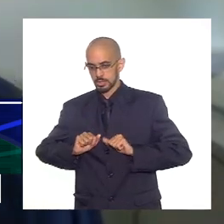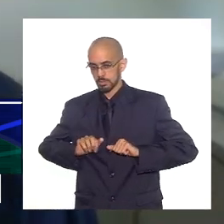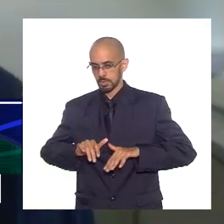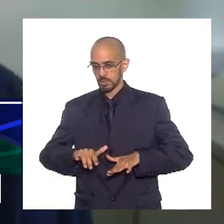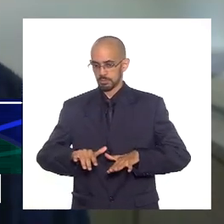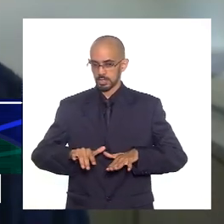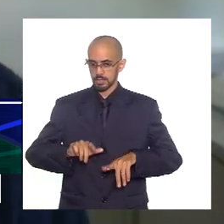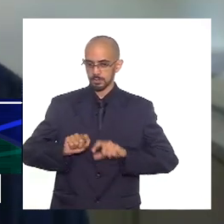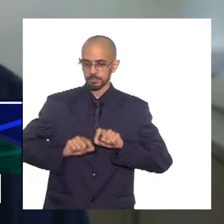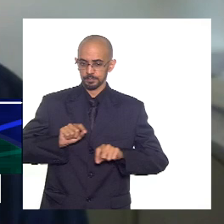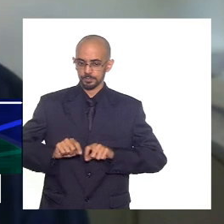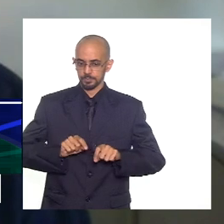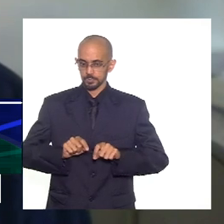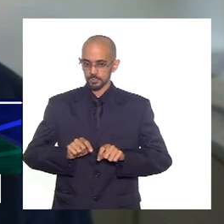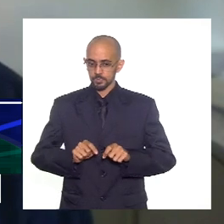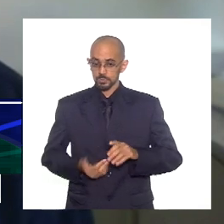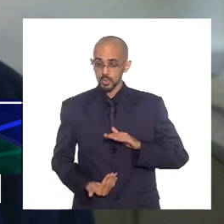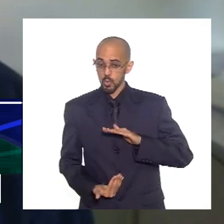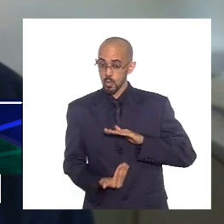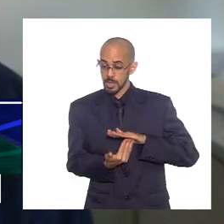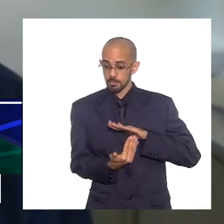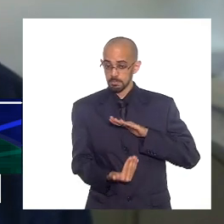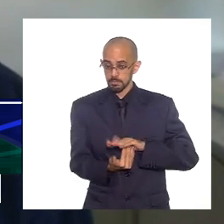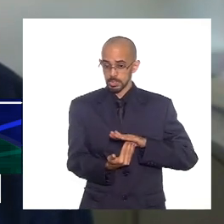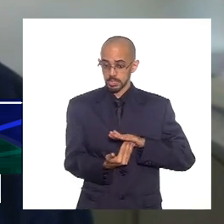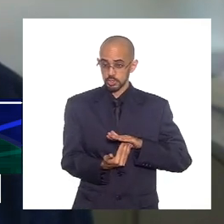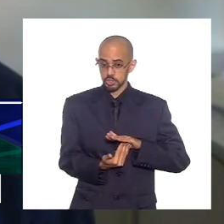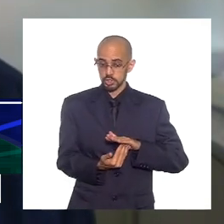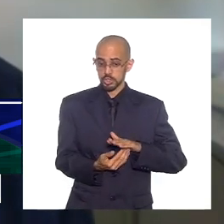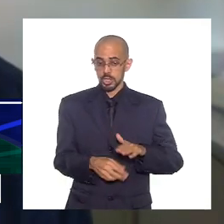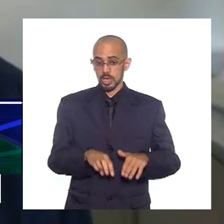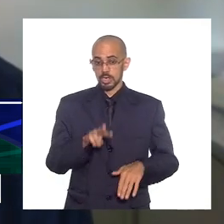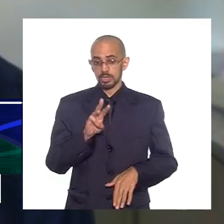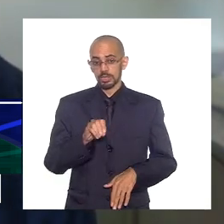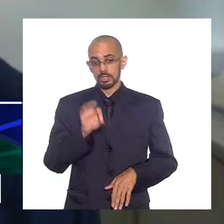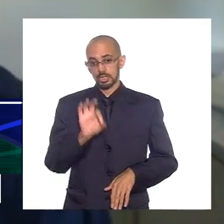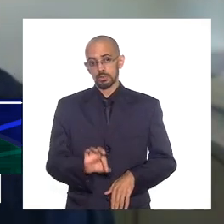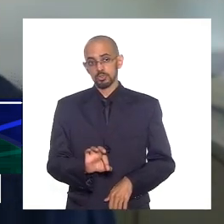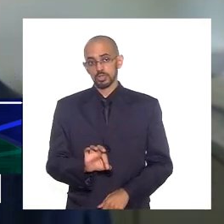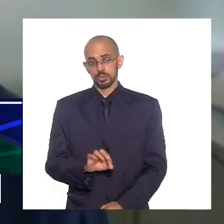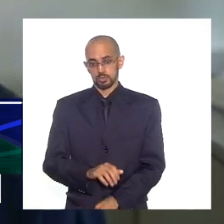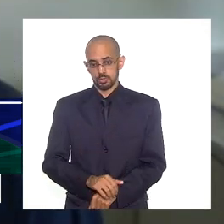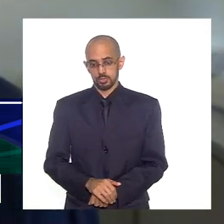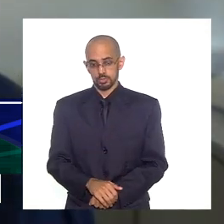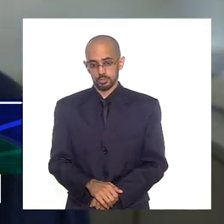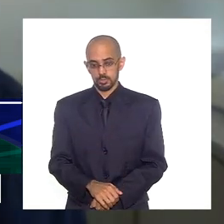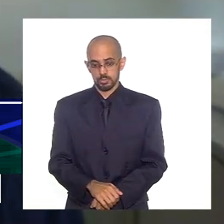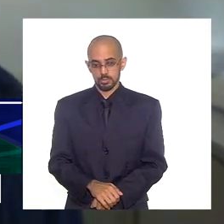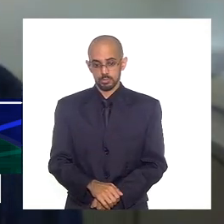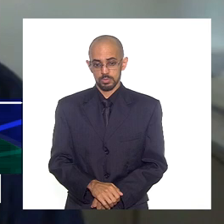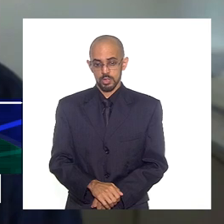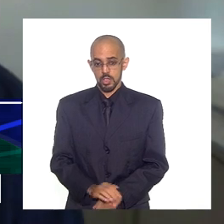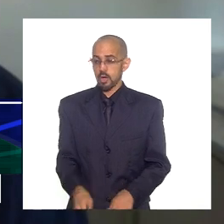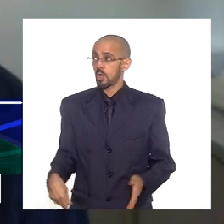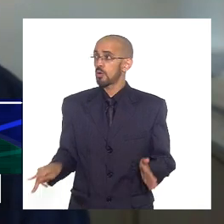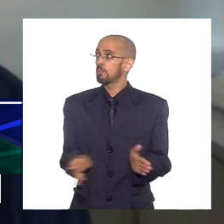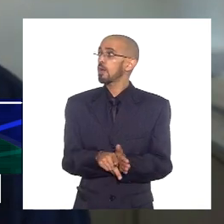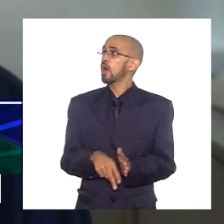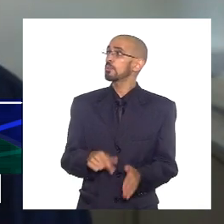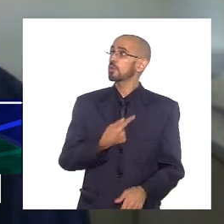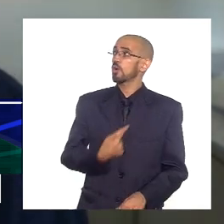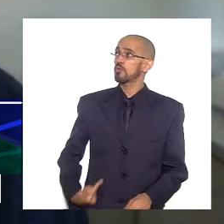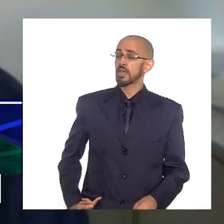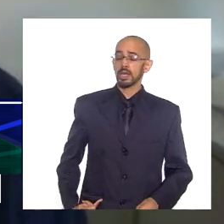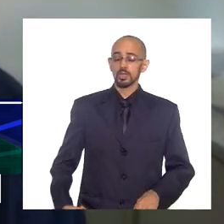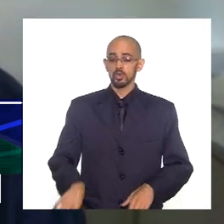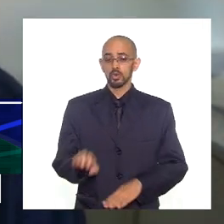pandemia, a margem dos consignados era de 30 pontos percentuais. O próprio governador do